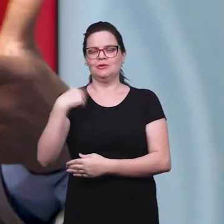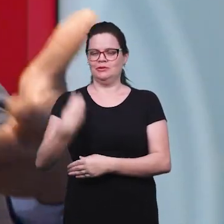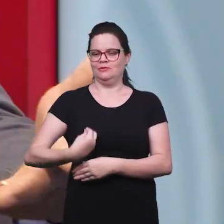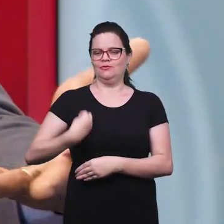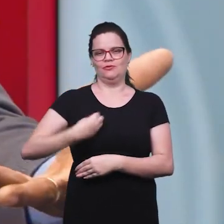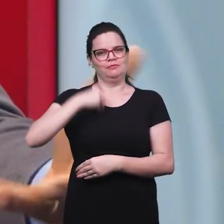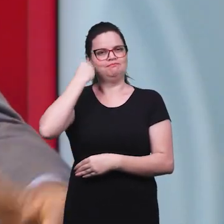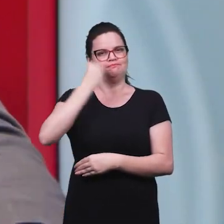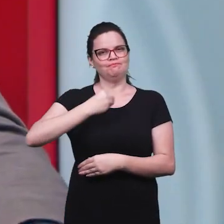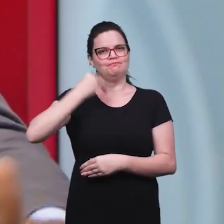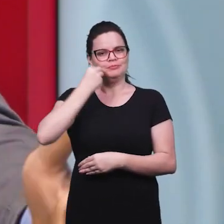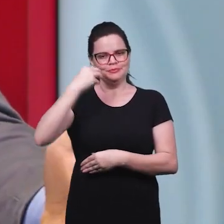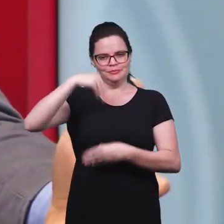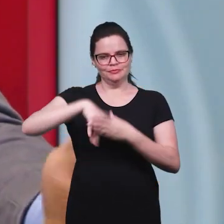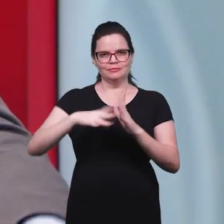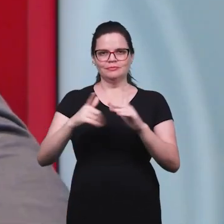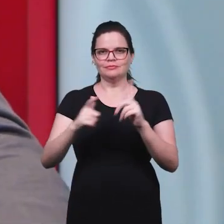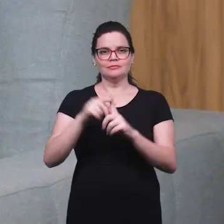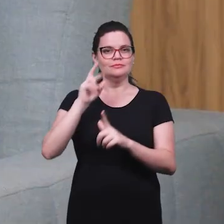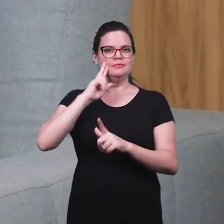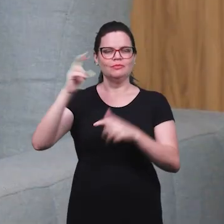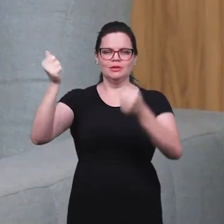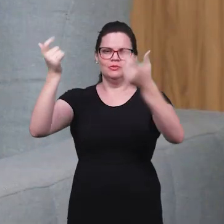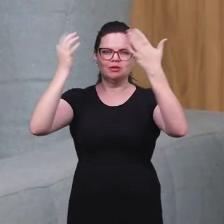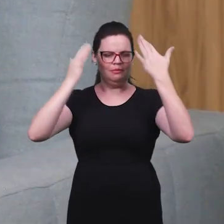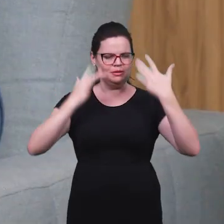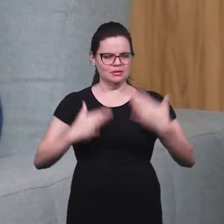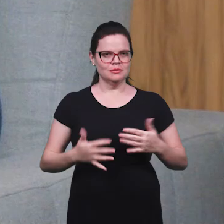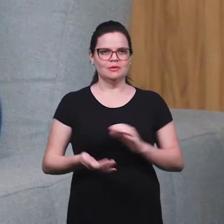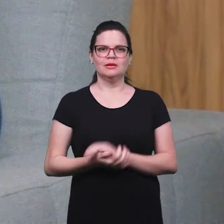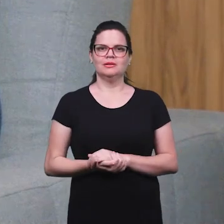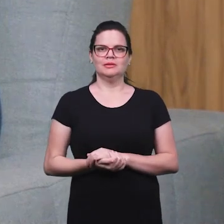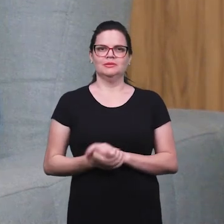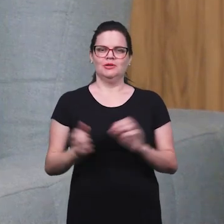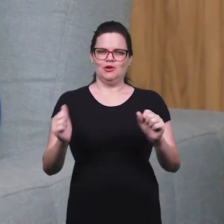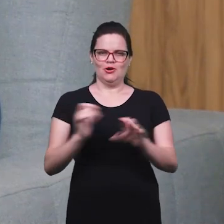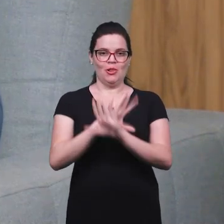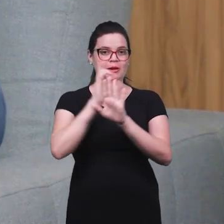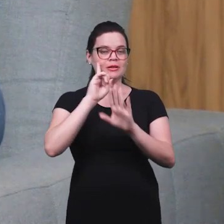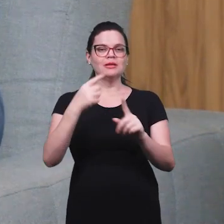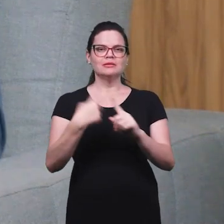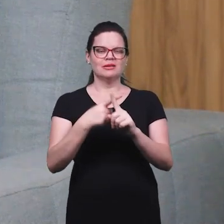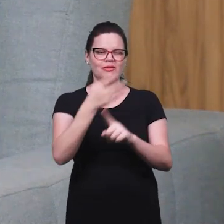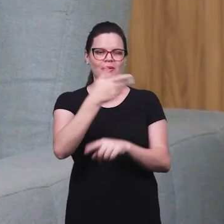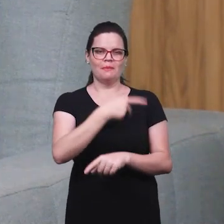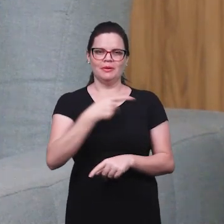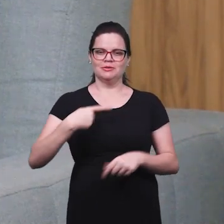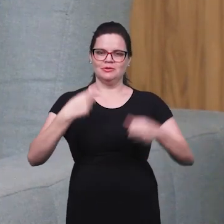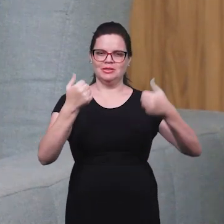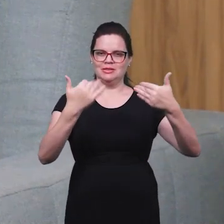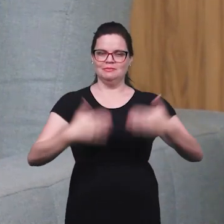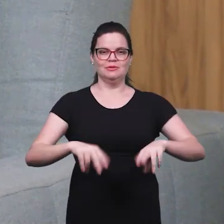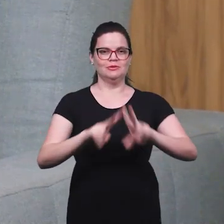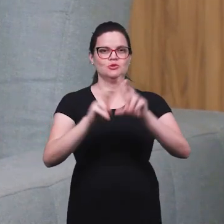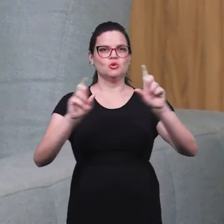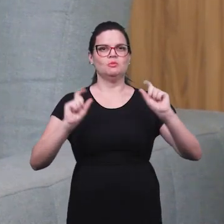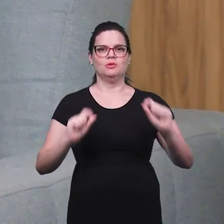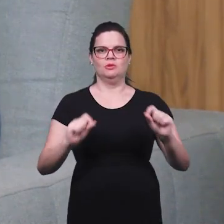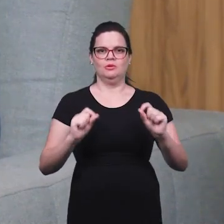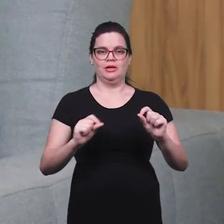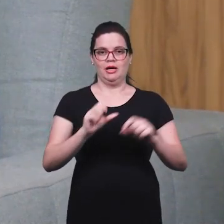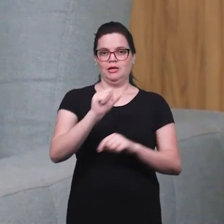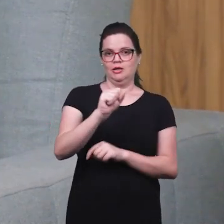obra onde o Senhor tem nos enriquecido muito. Glória a Deus. Pastor Cosme, ele deixou muito claro aqui a respeito de que